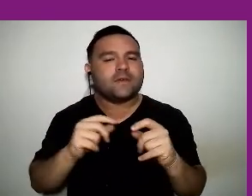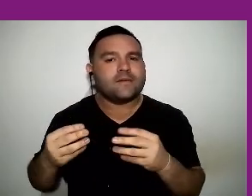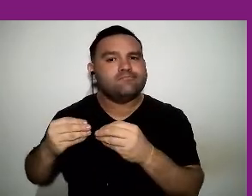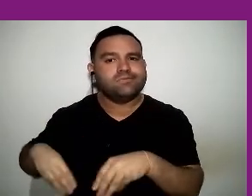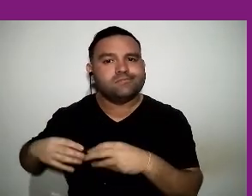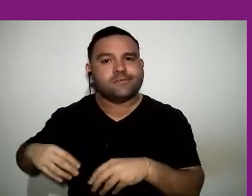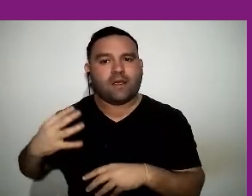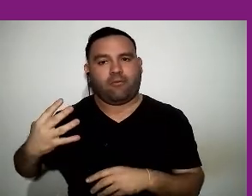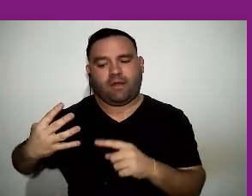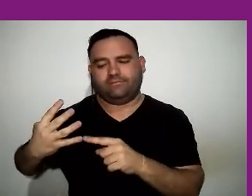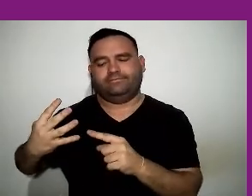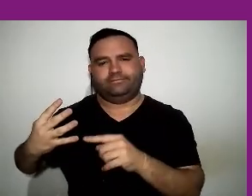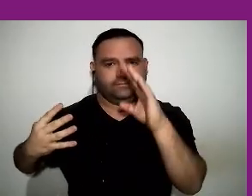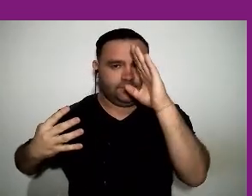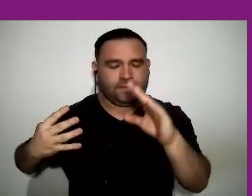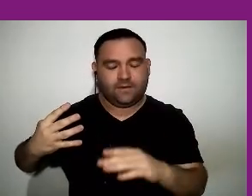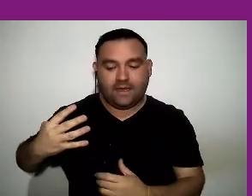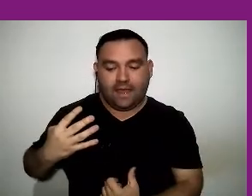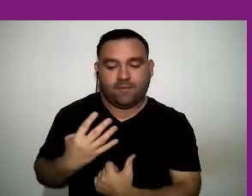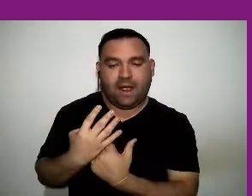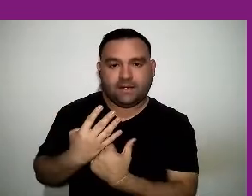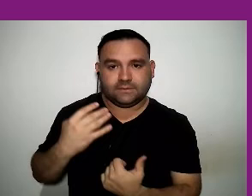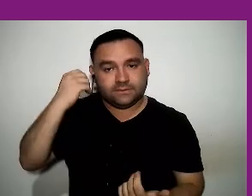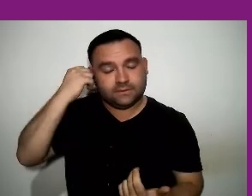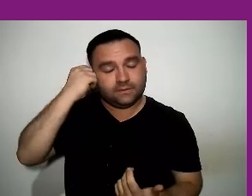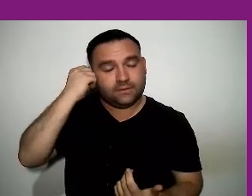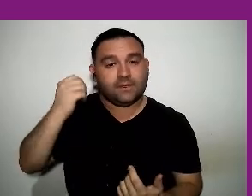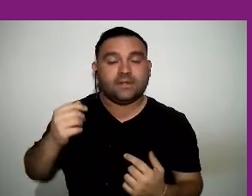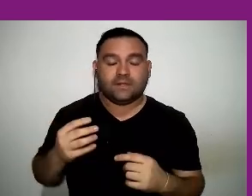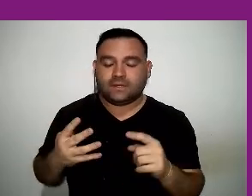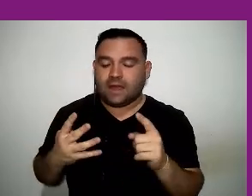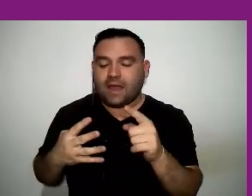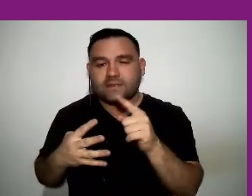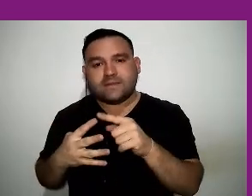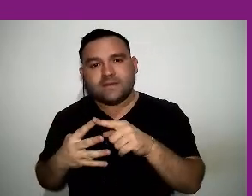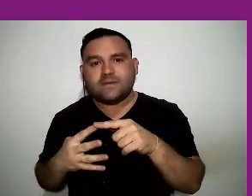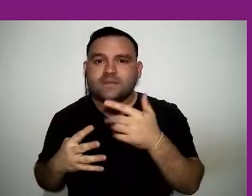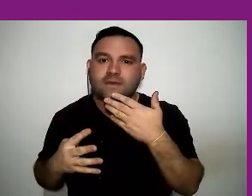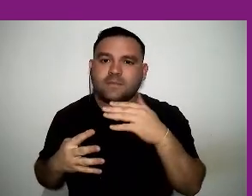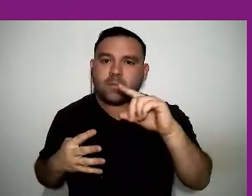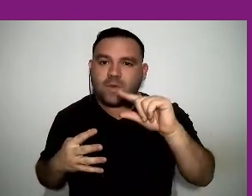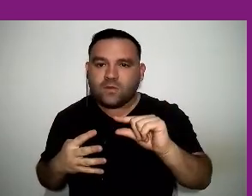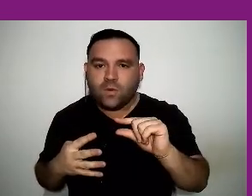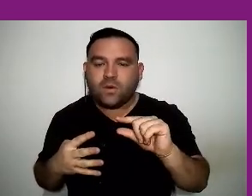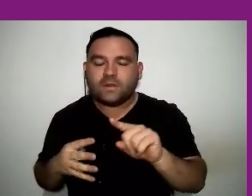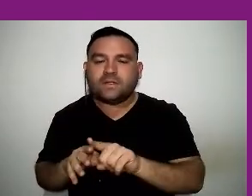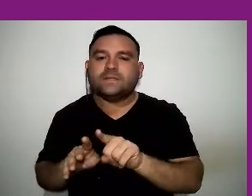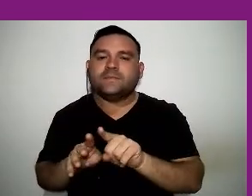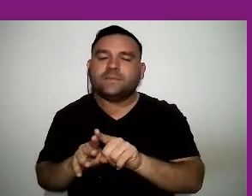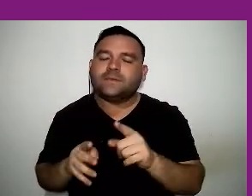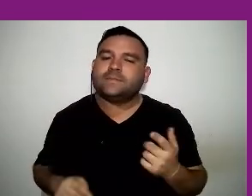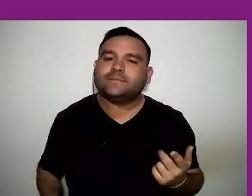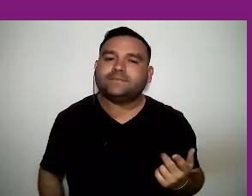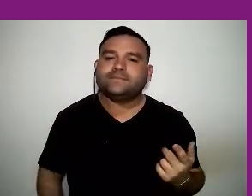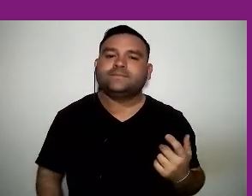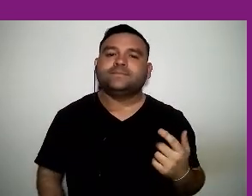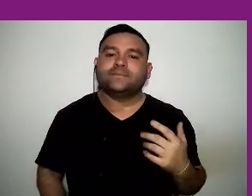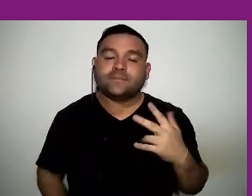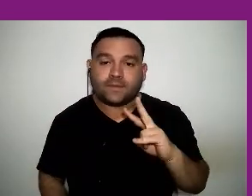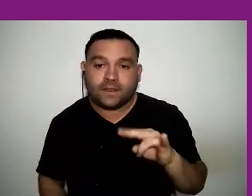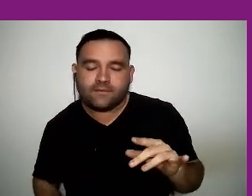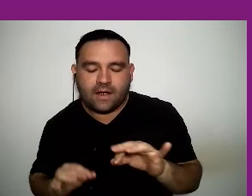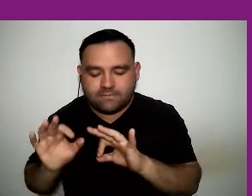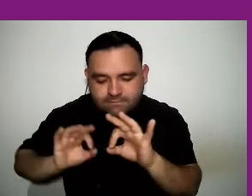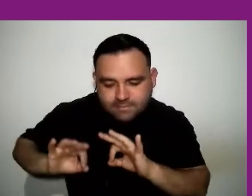aqui na região 4, né, que é a base pulmonar, menos colapso aqui em cima, e quando você vai